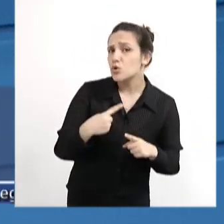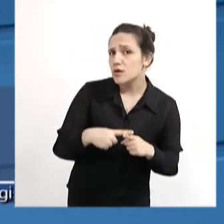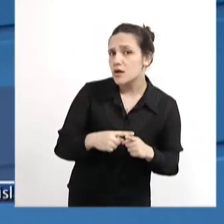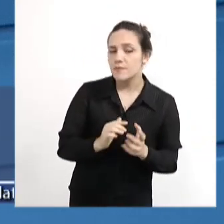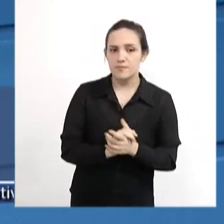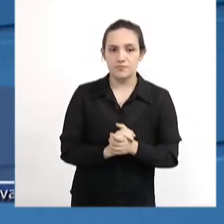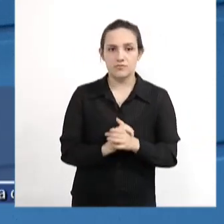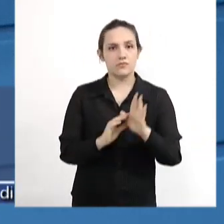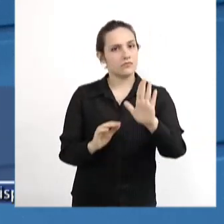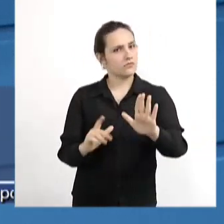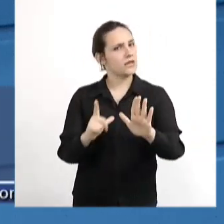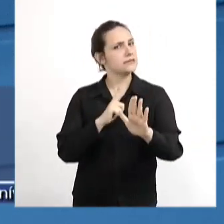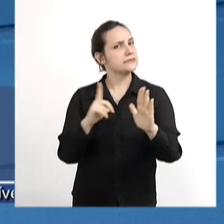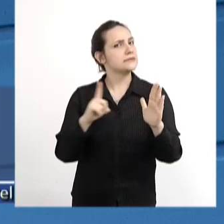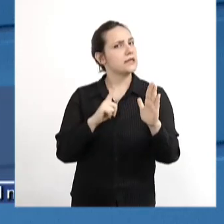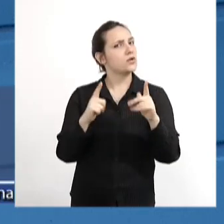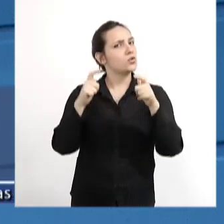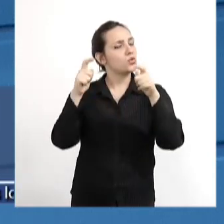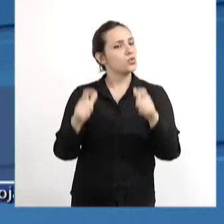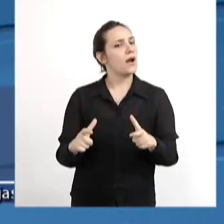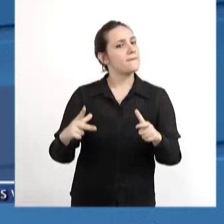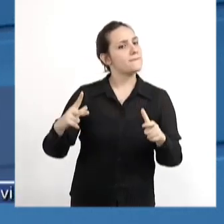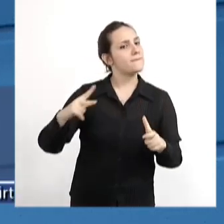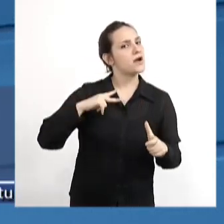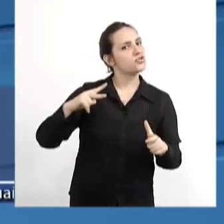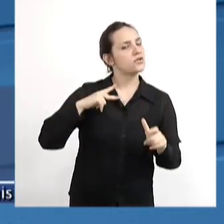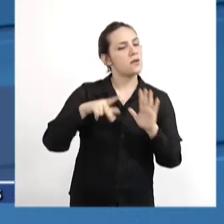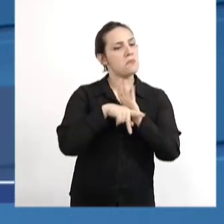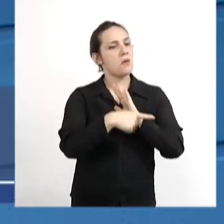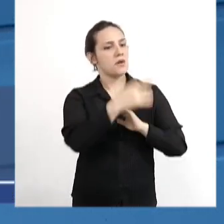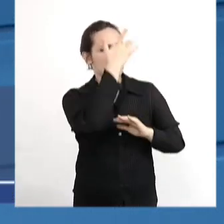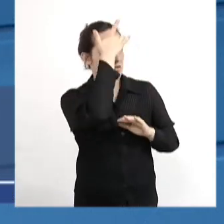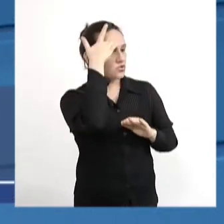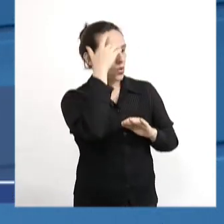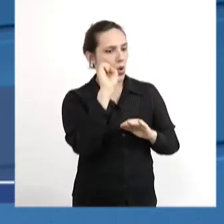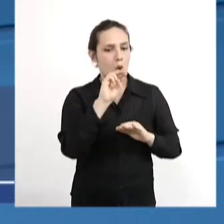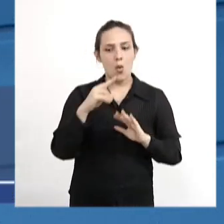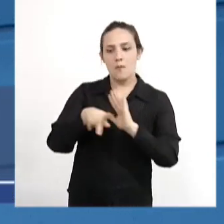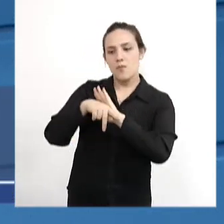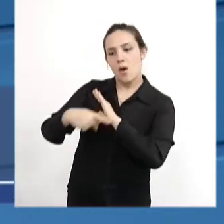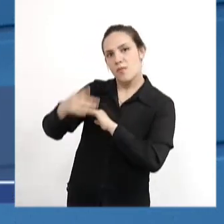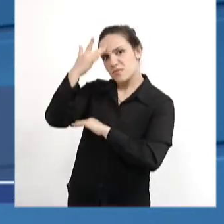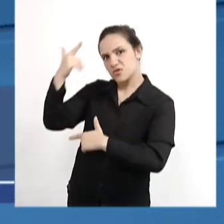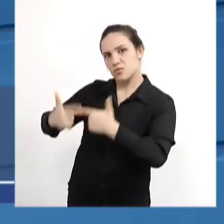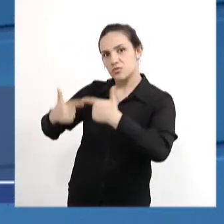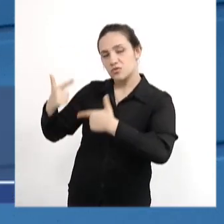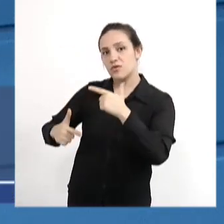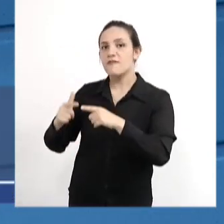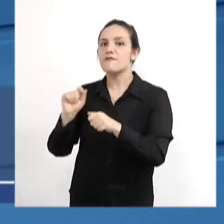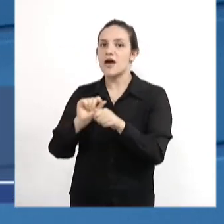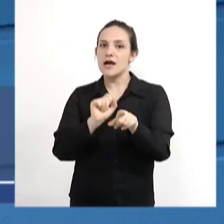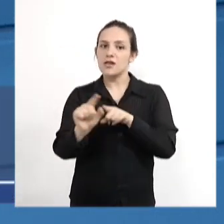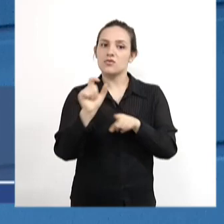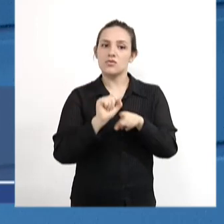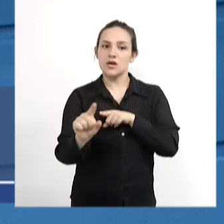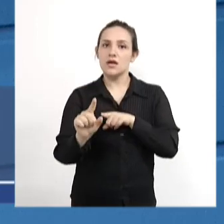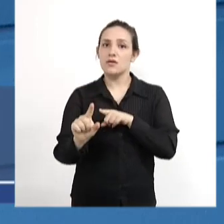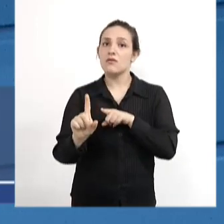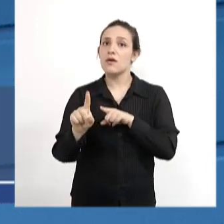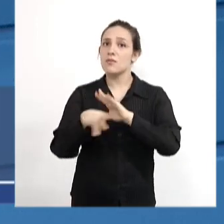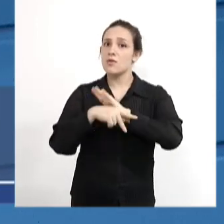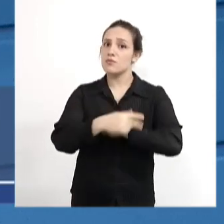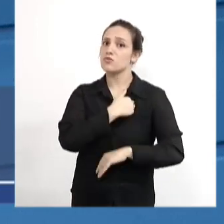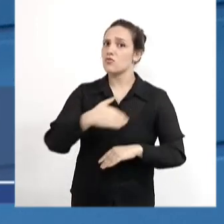existem imóveis particulares, seja de cidadãos ou seja de políticos, alugados para fins de abrigar